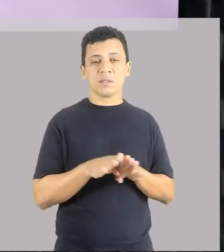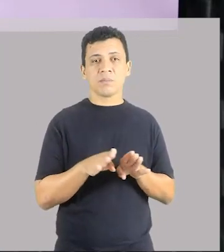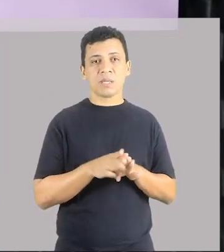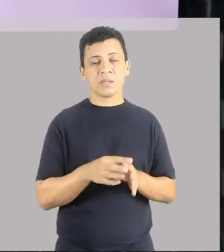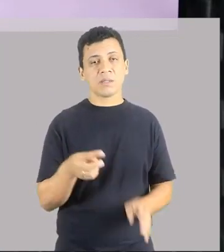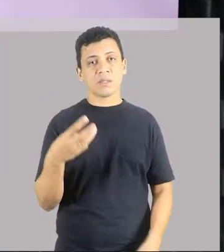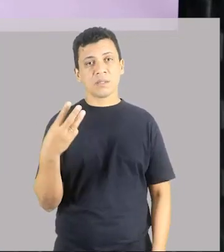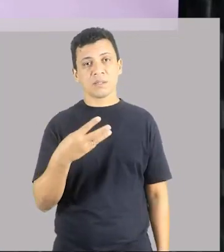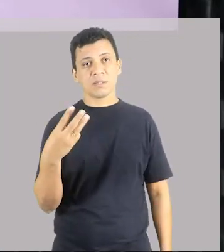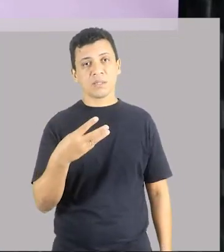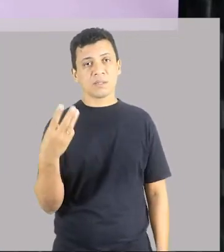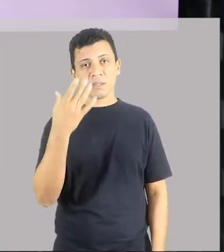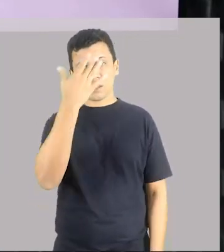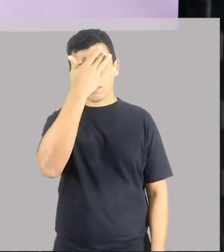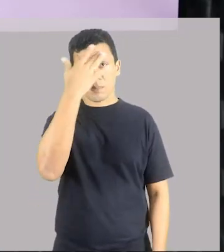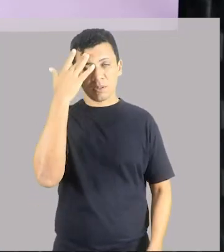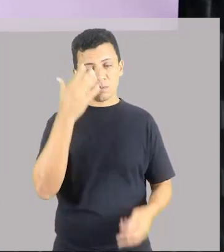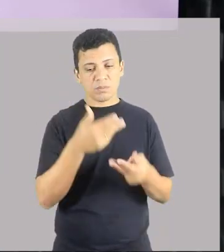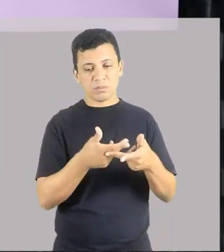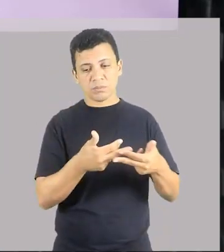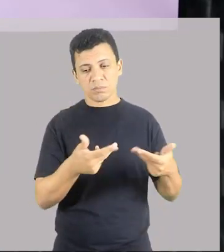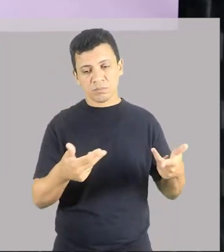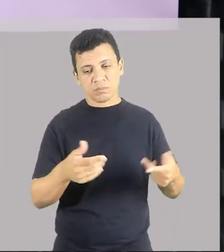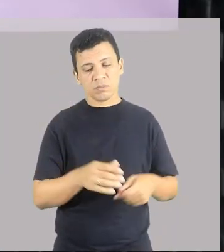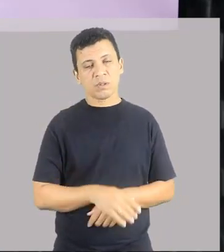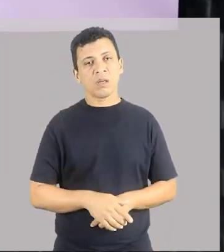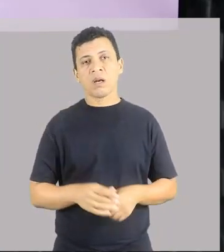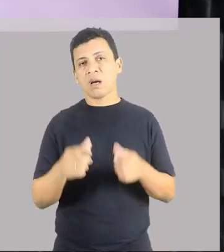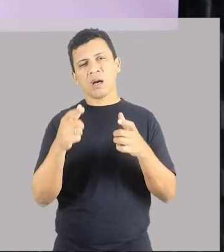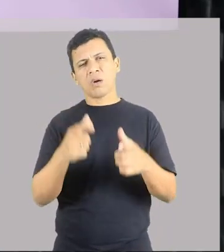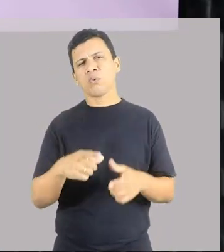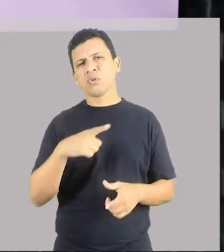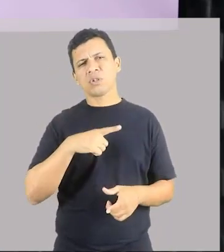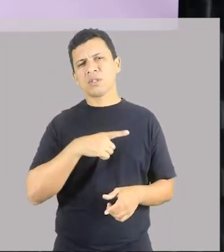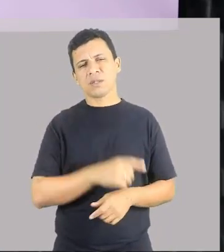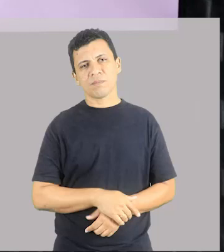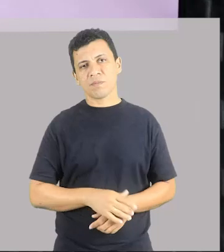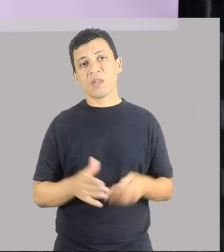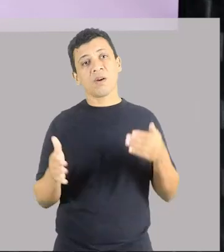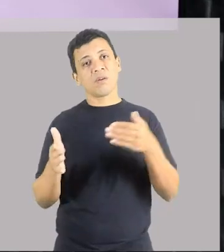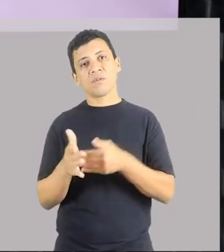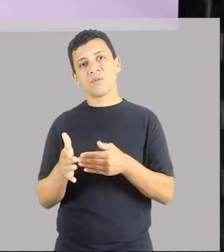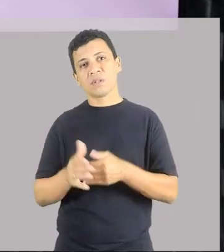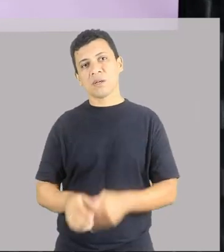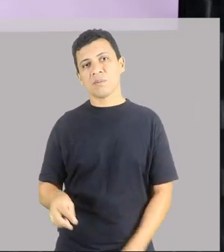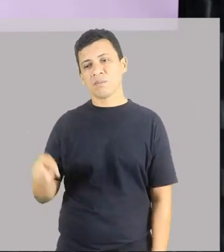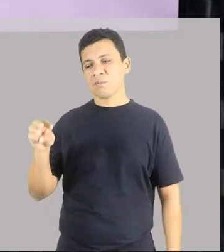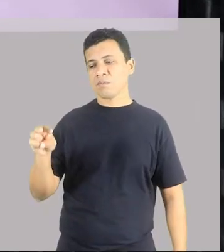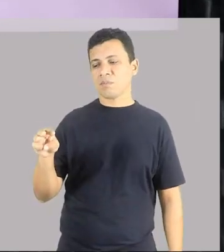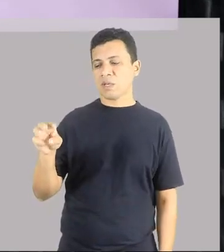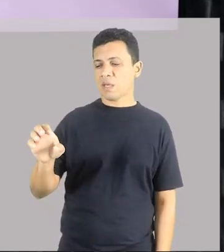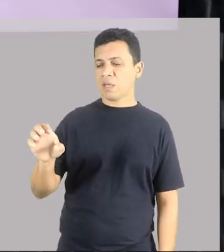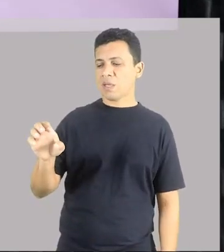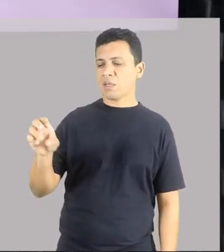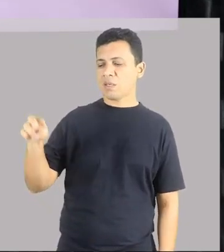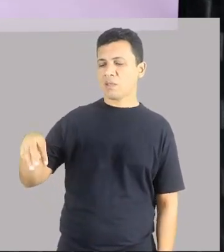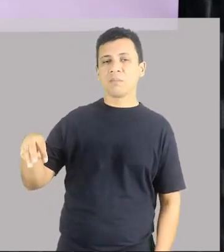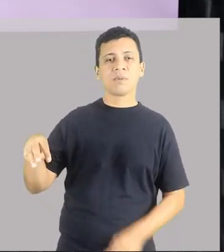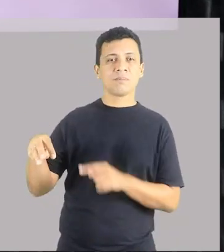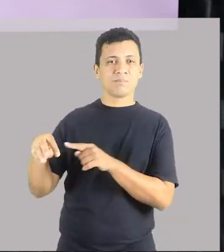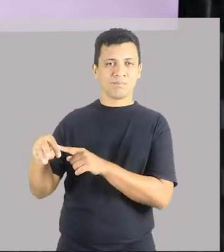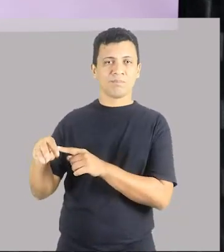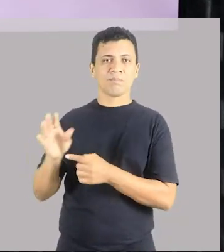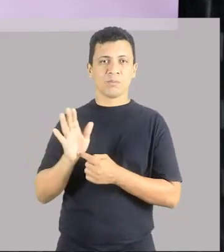terceira pessoa do plural onde é que eu tenho a terceira do do plural a terminação M Então essas desinências elas vão